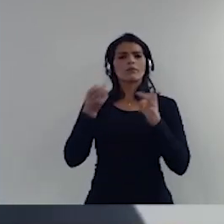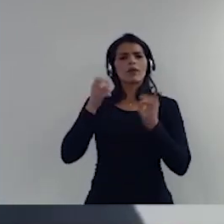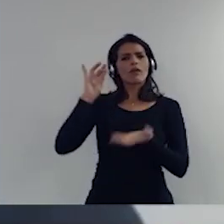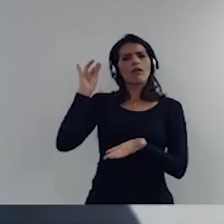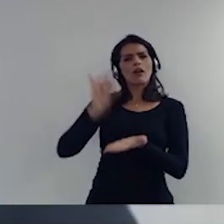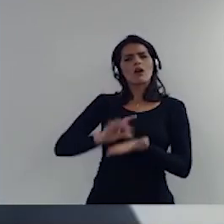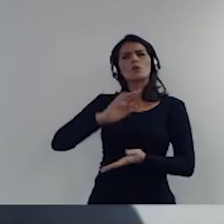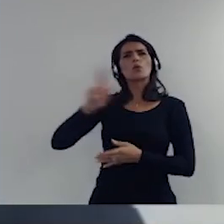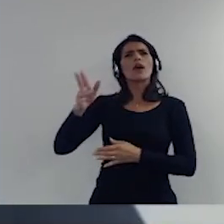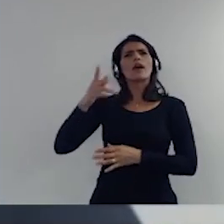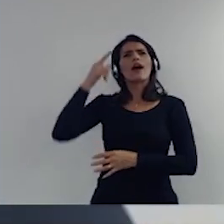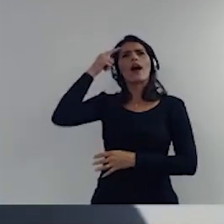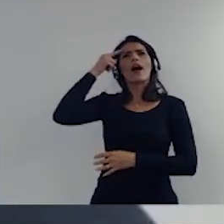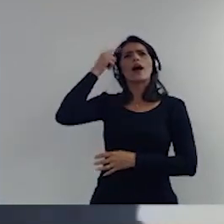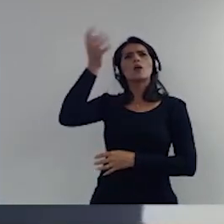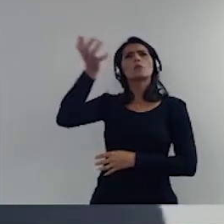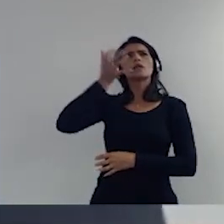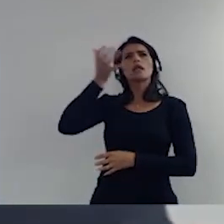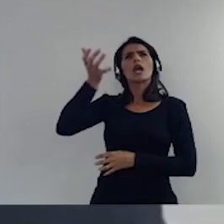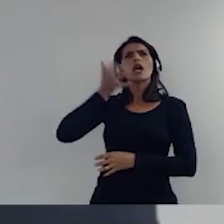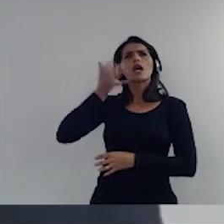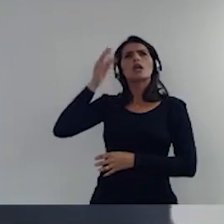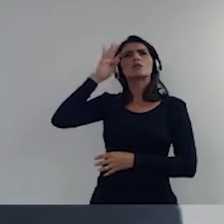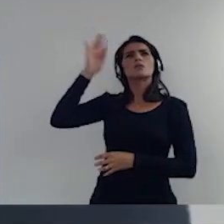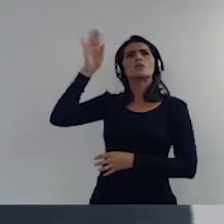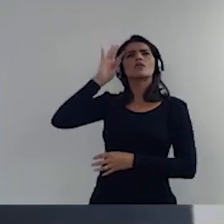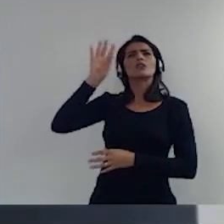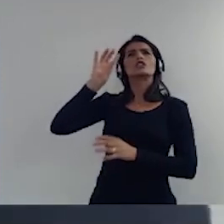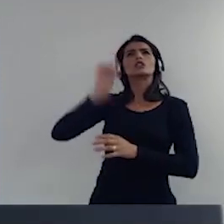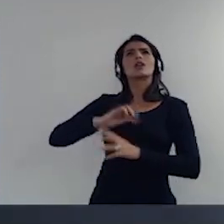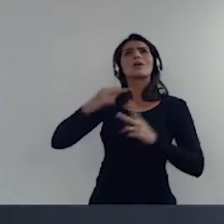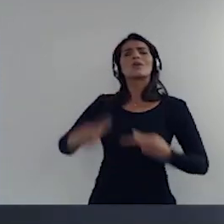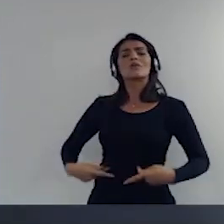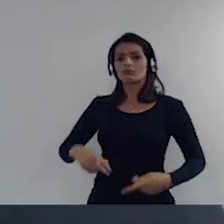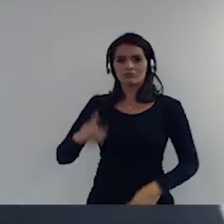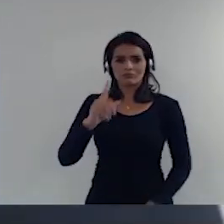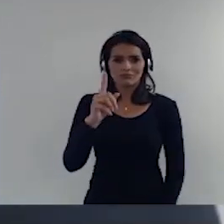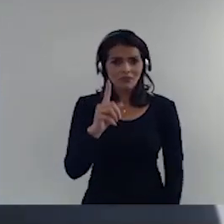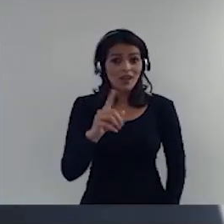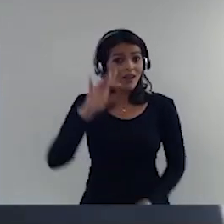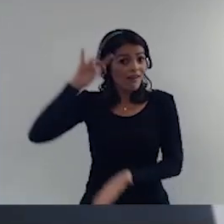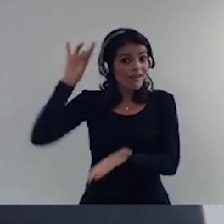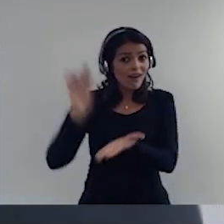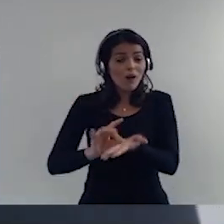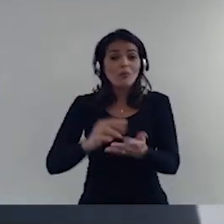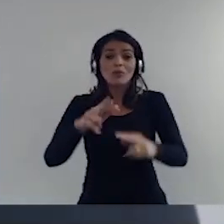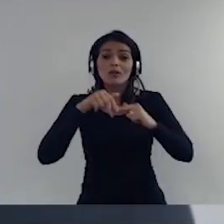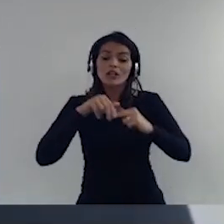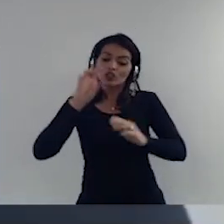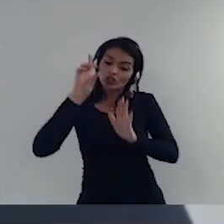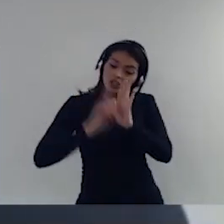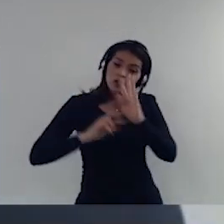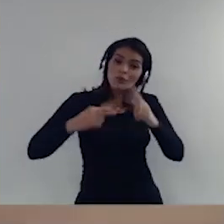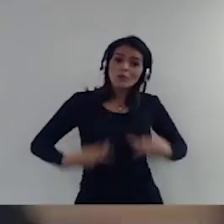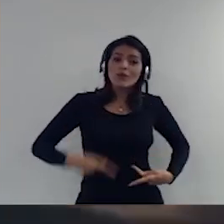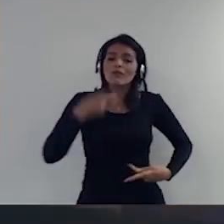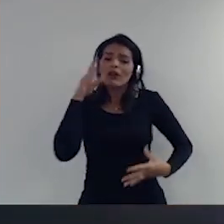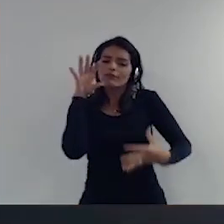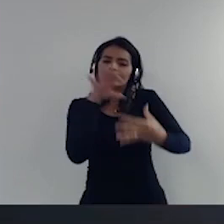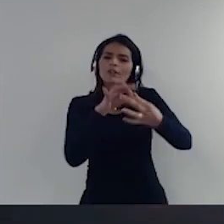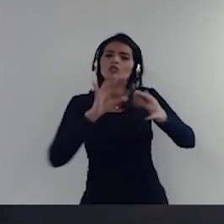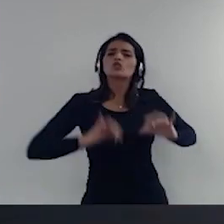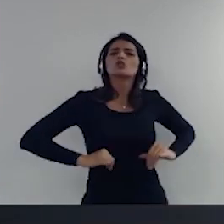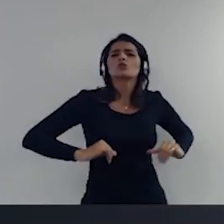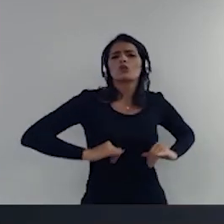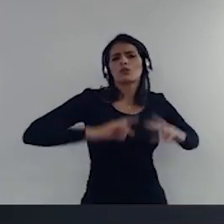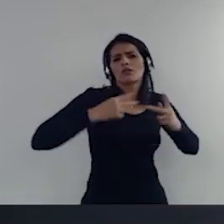visão idealizada de direitos humanos, porque quando a gente fala de direitos humanos, a gente fala sobre sofrimento humano. Não tem como ter, às vezes,